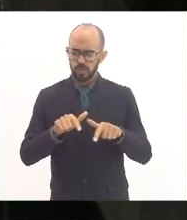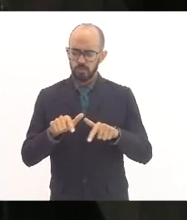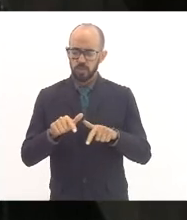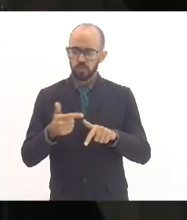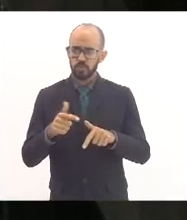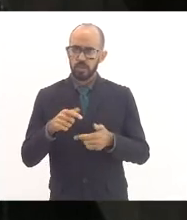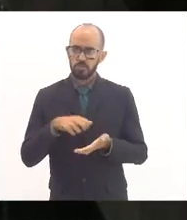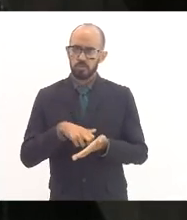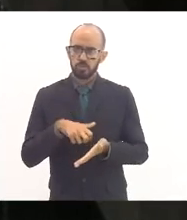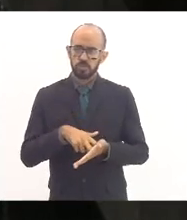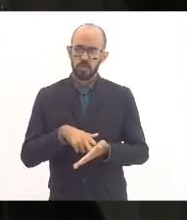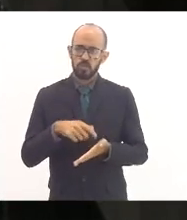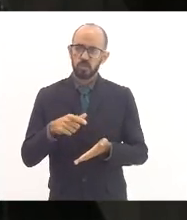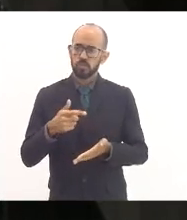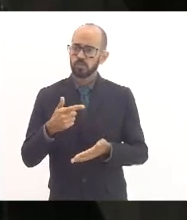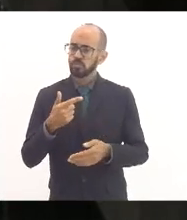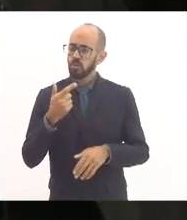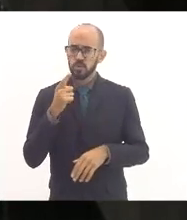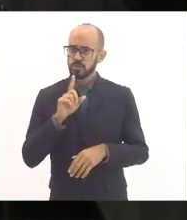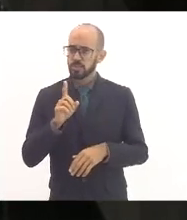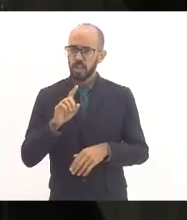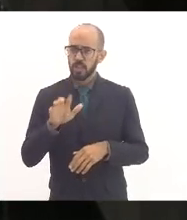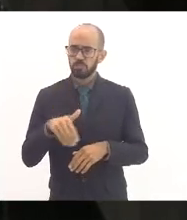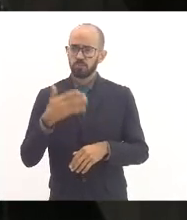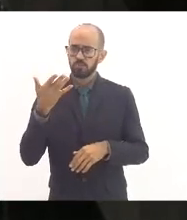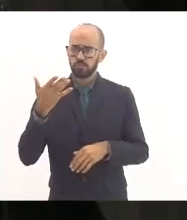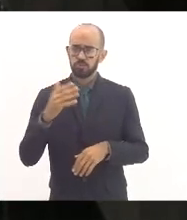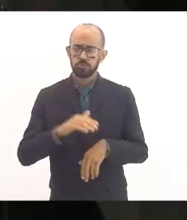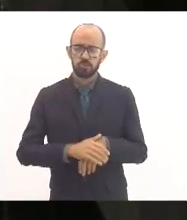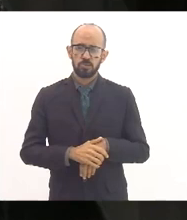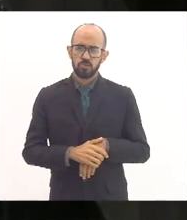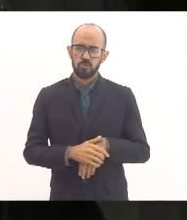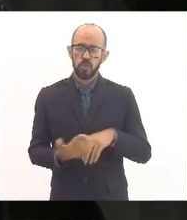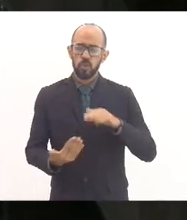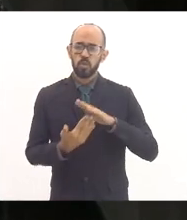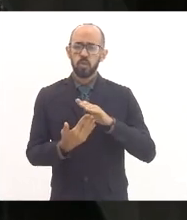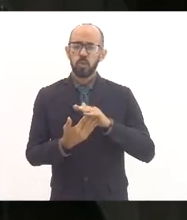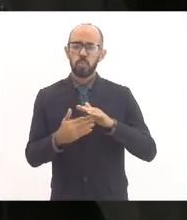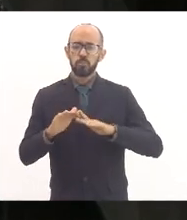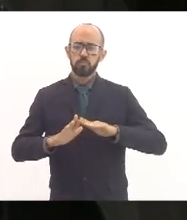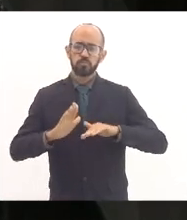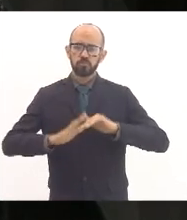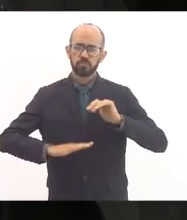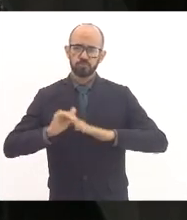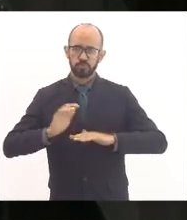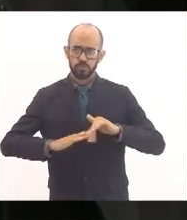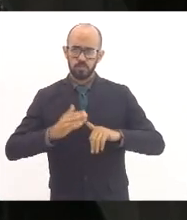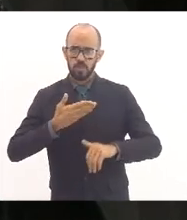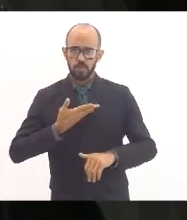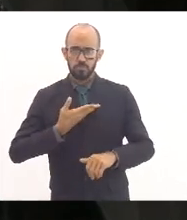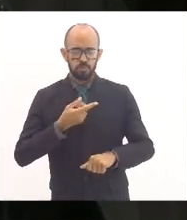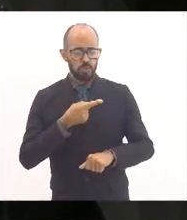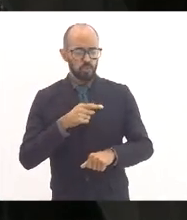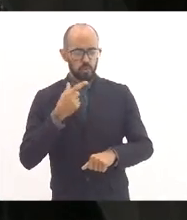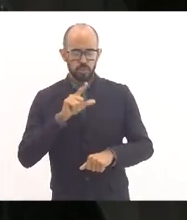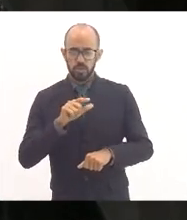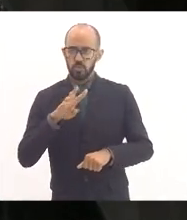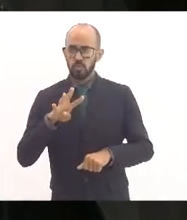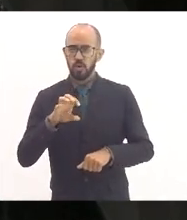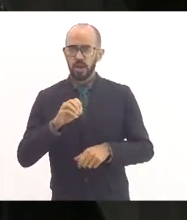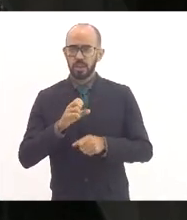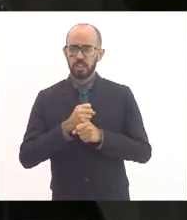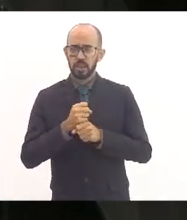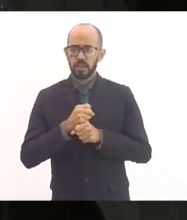ele não chega no topo da carreira 30 anos eu tive um colega um comissário que ele foi promovido com 40 anos de casa